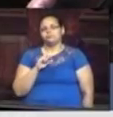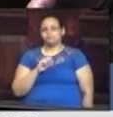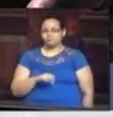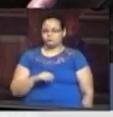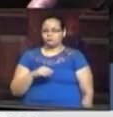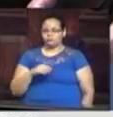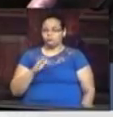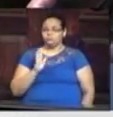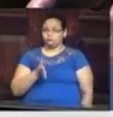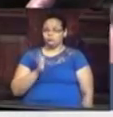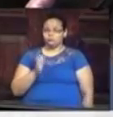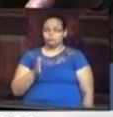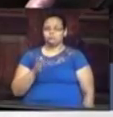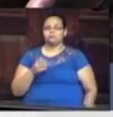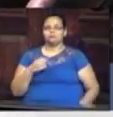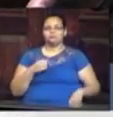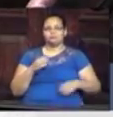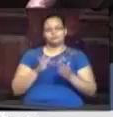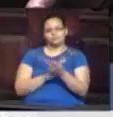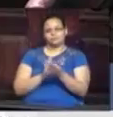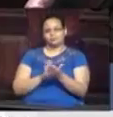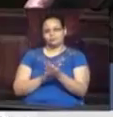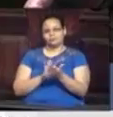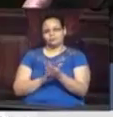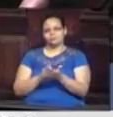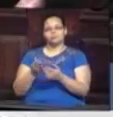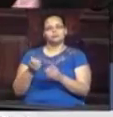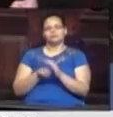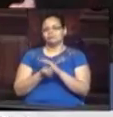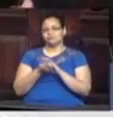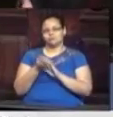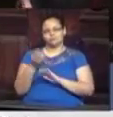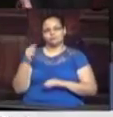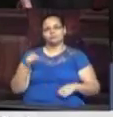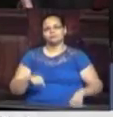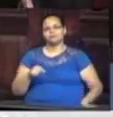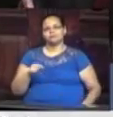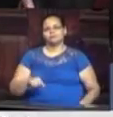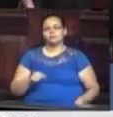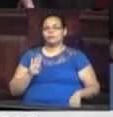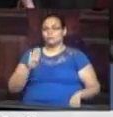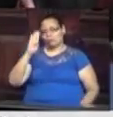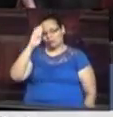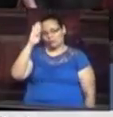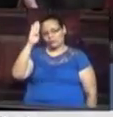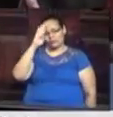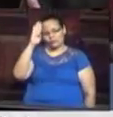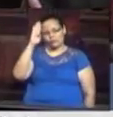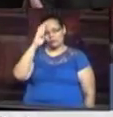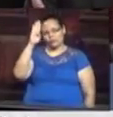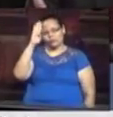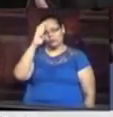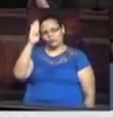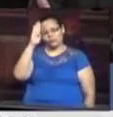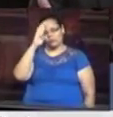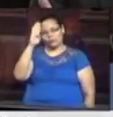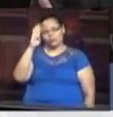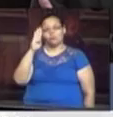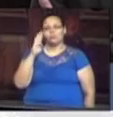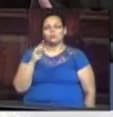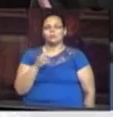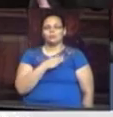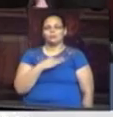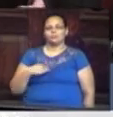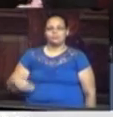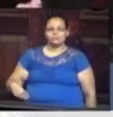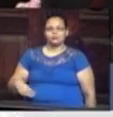é uma pessoa que já foi homenageada nessa casa diversas vezes, mas o principal, o ministro